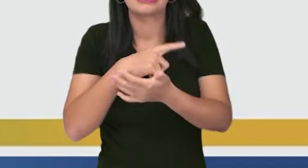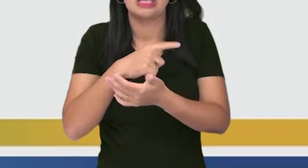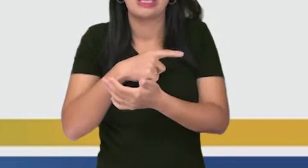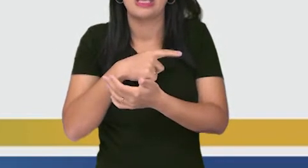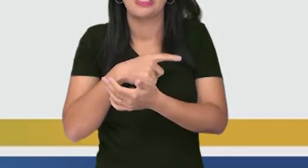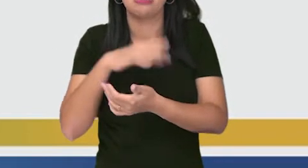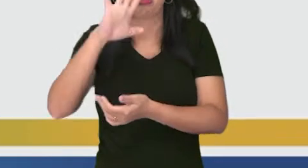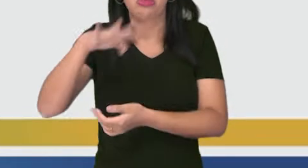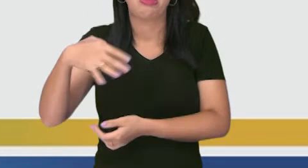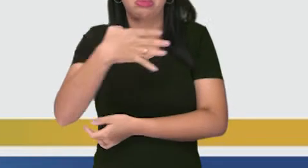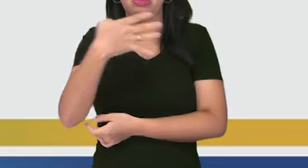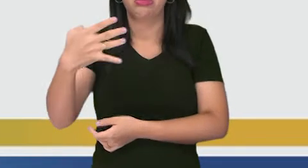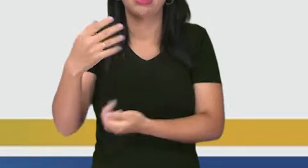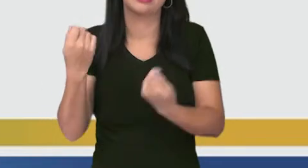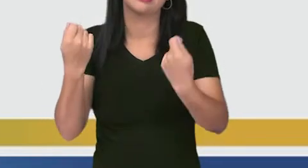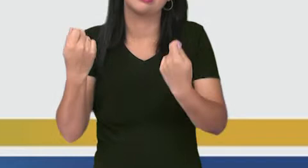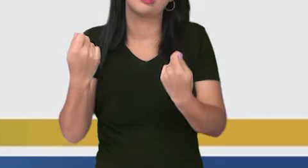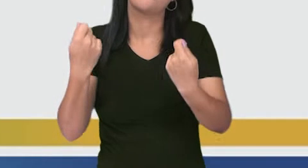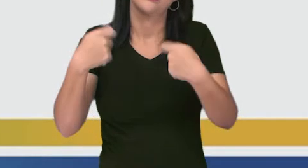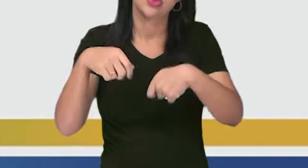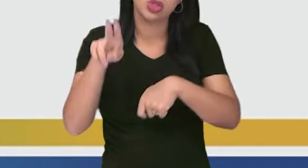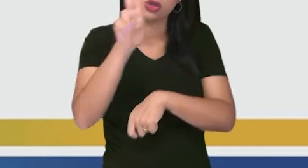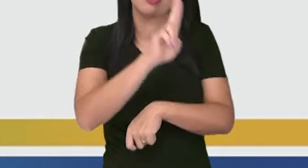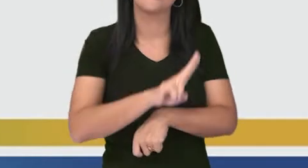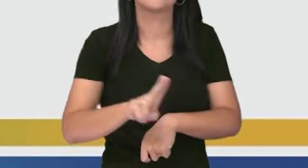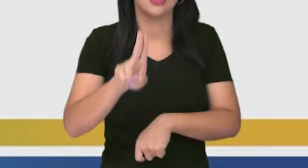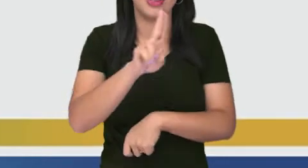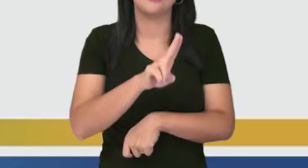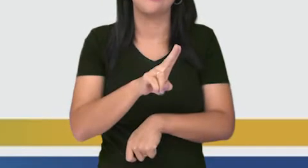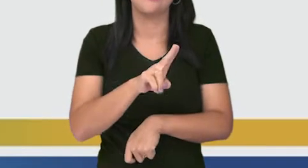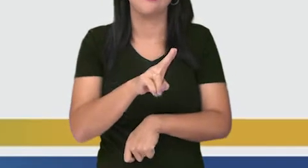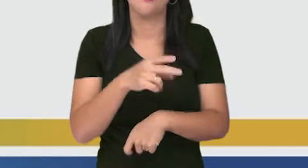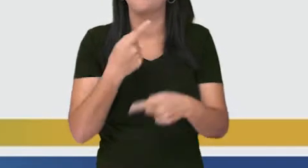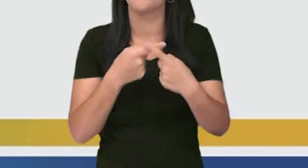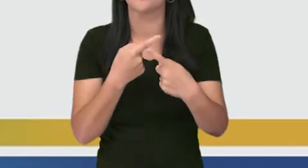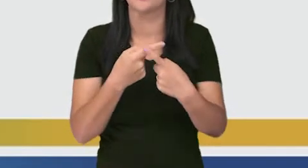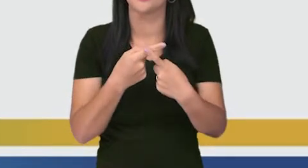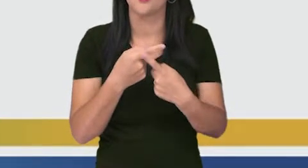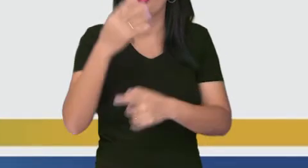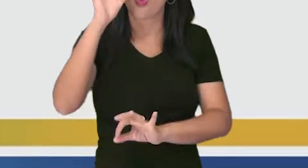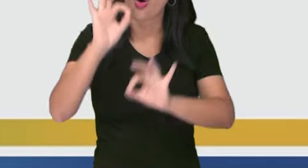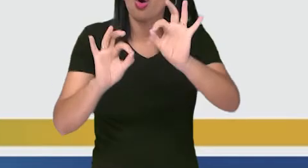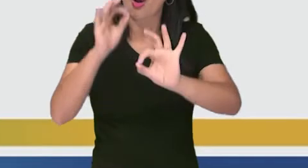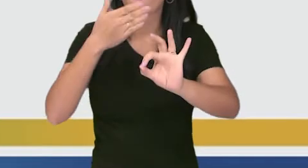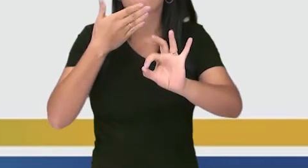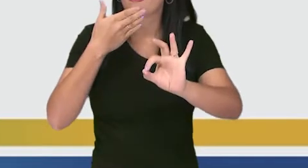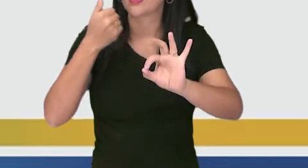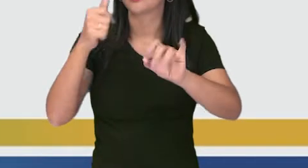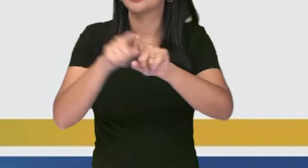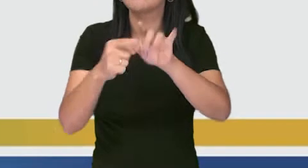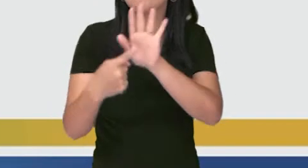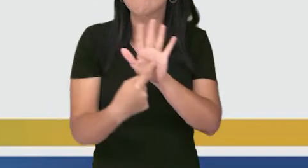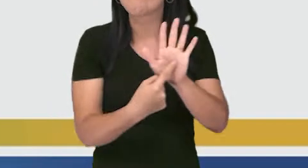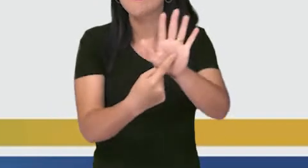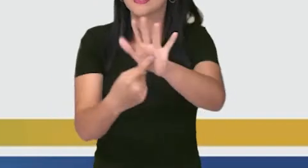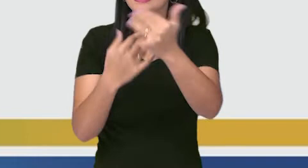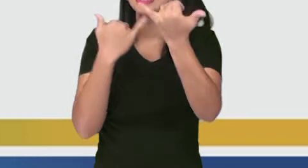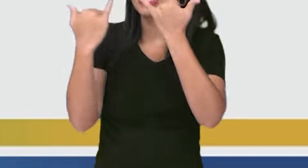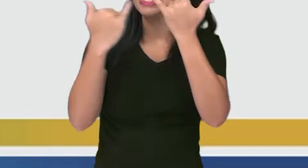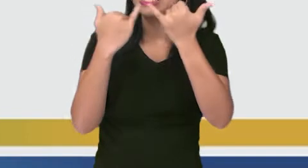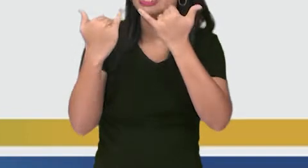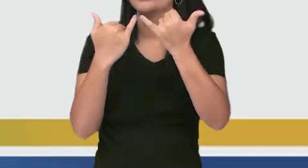tabela você pode usar um histograma para organizar e exibir os dados